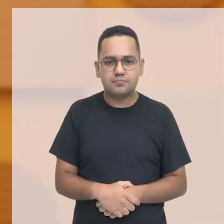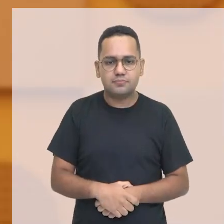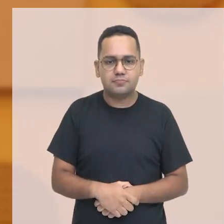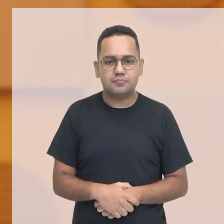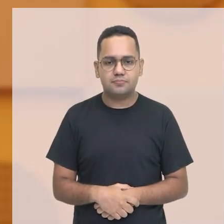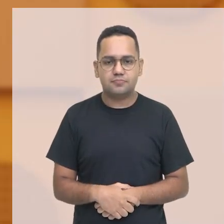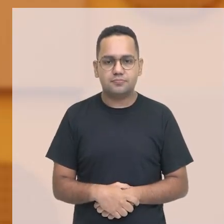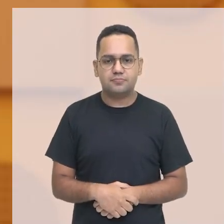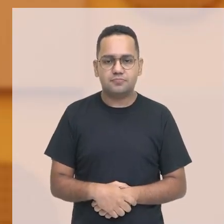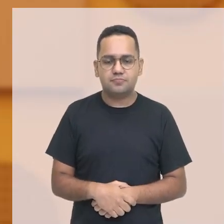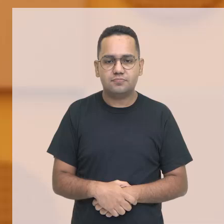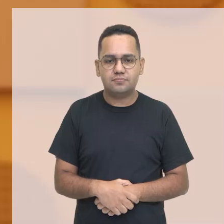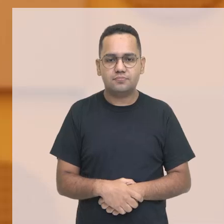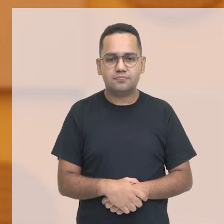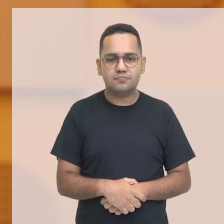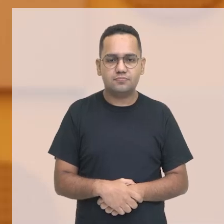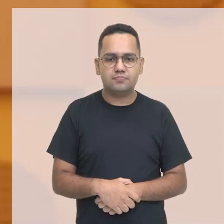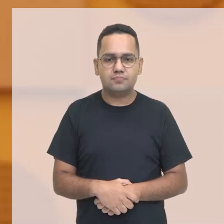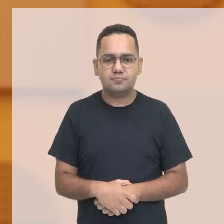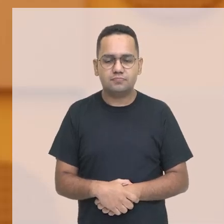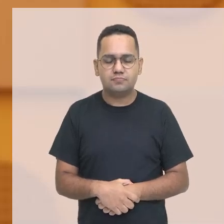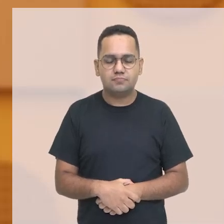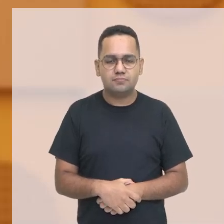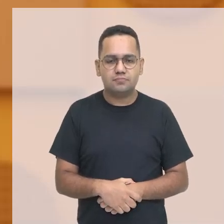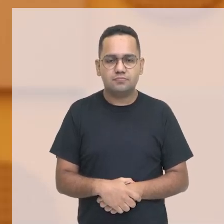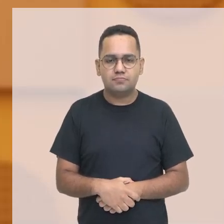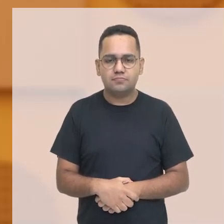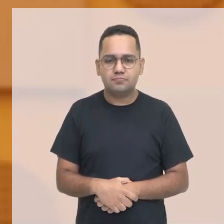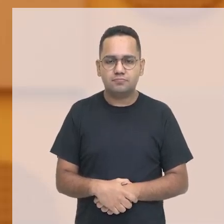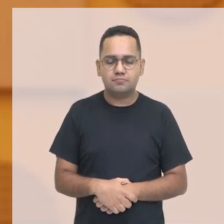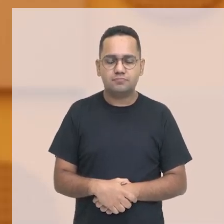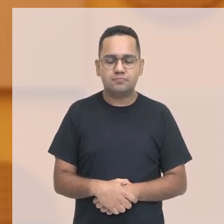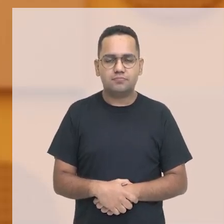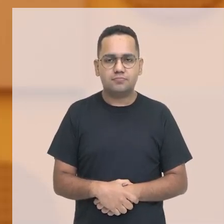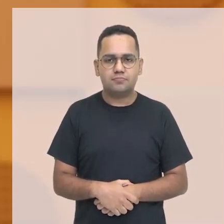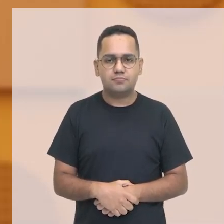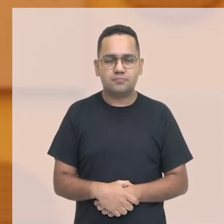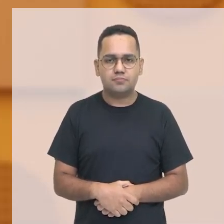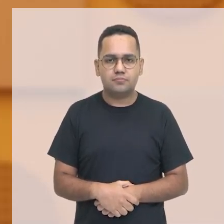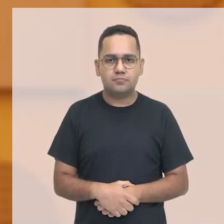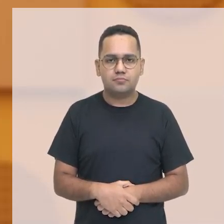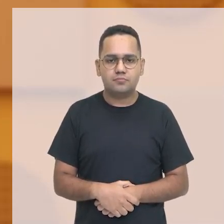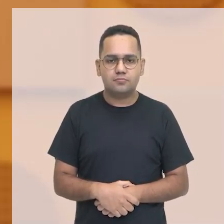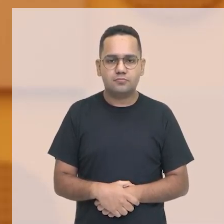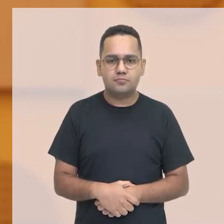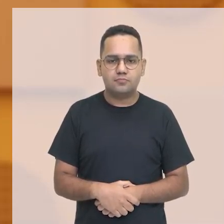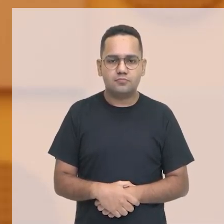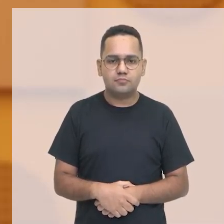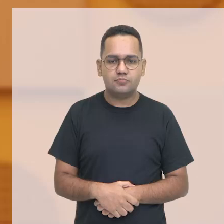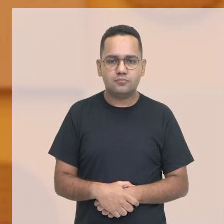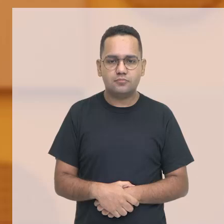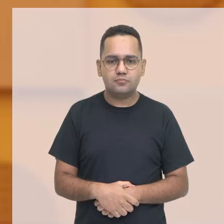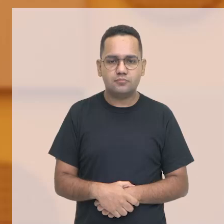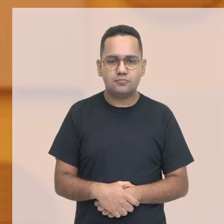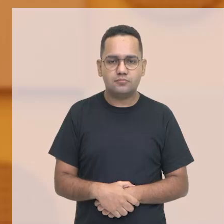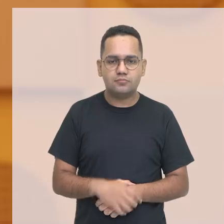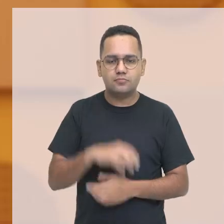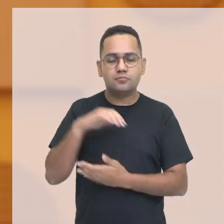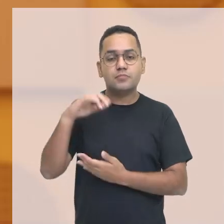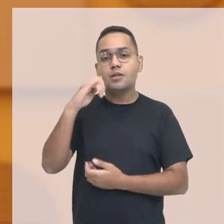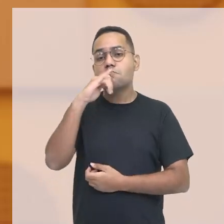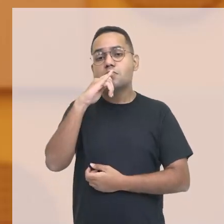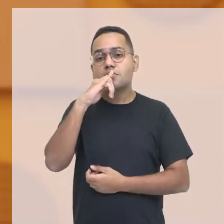a imaginação, para a gente entender o que estava acontecendo na Europa nesse momento. Vamos supor que exista uma indústria